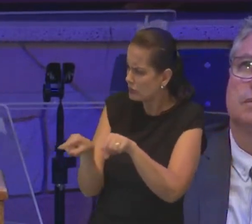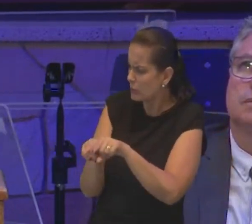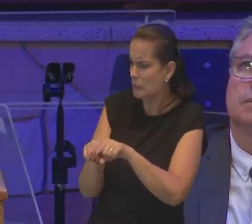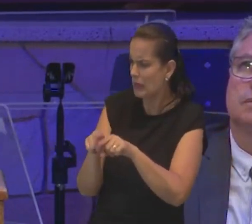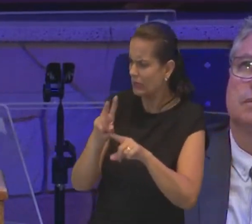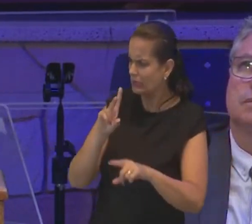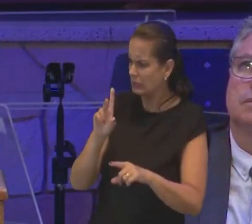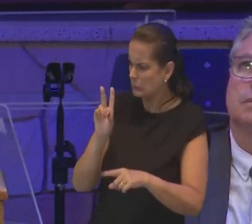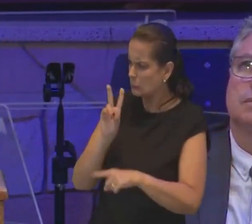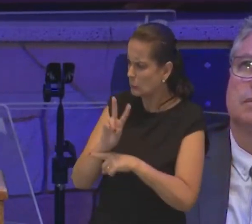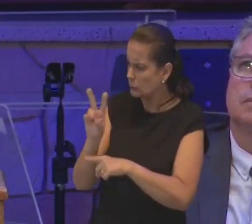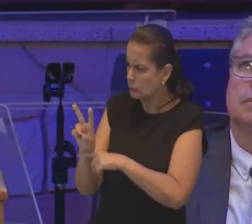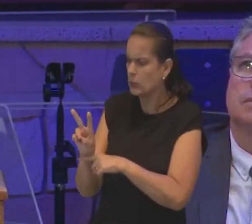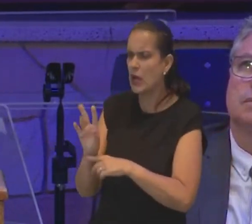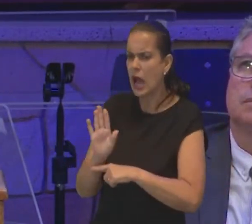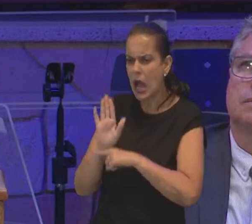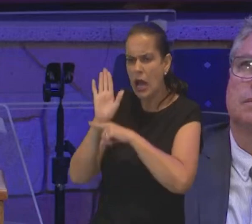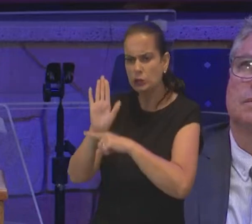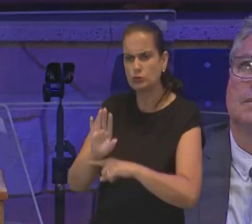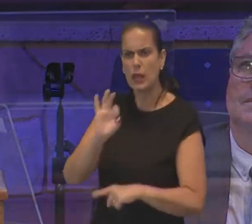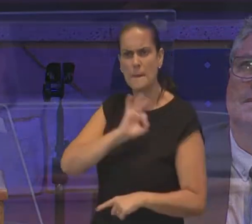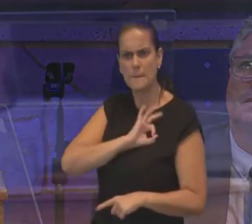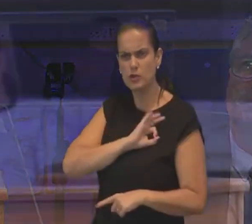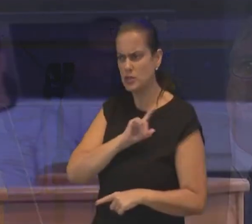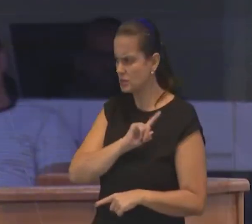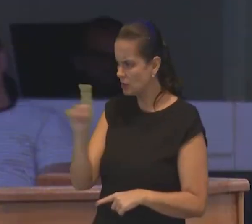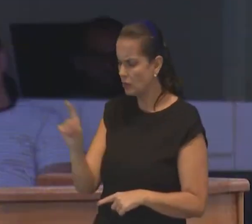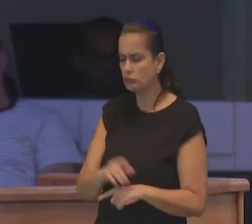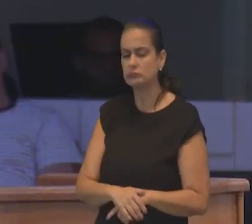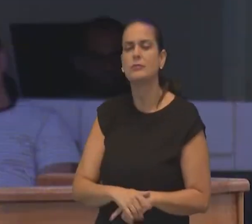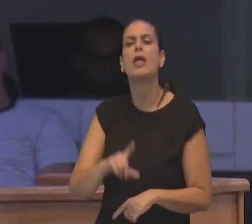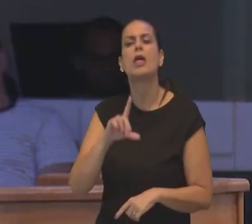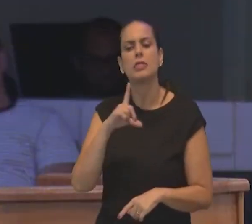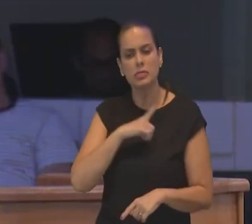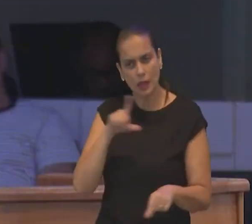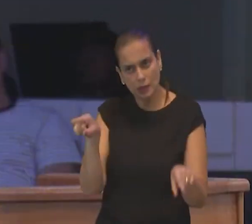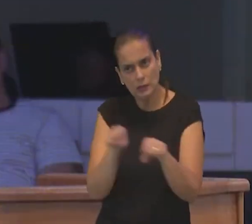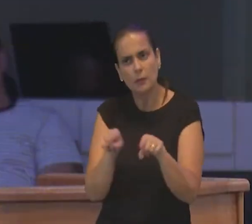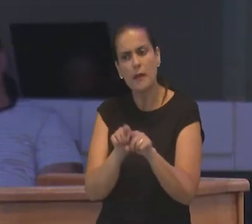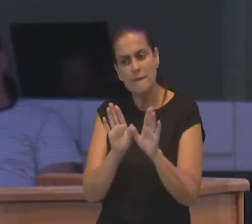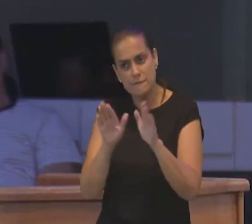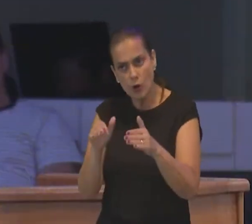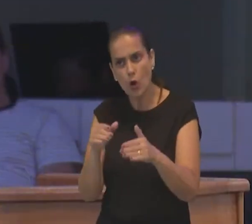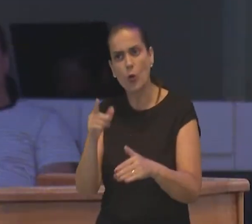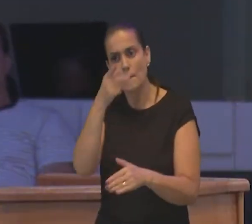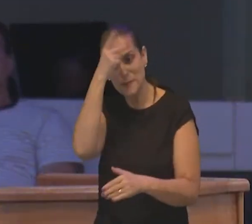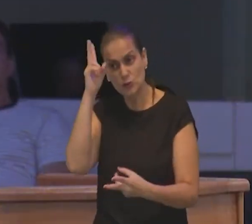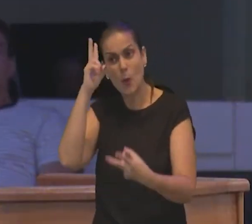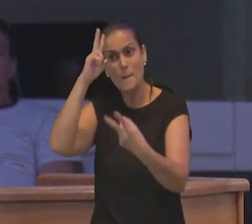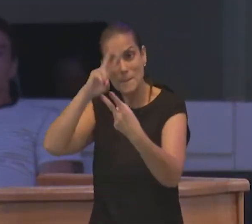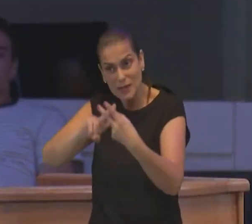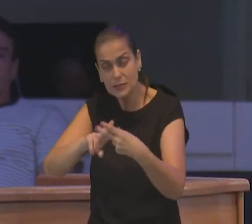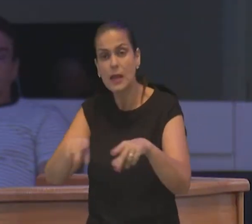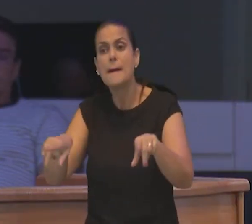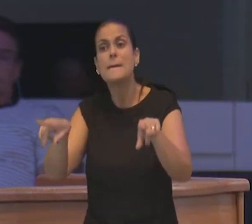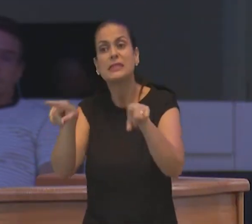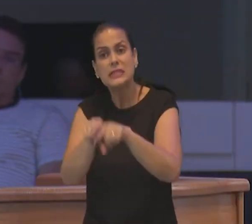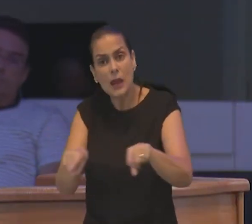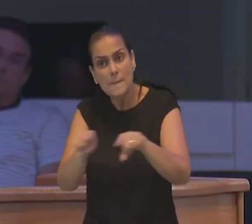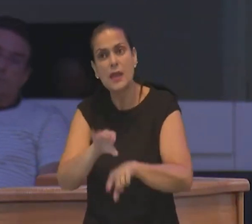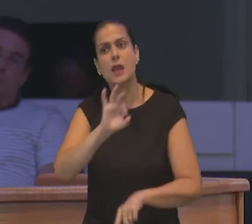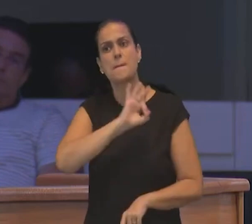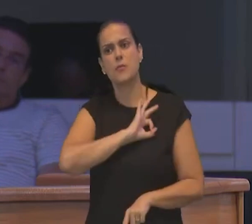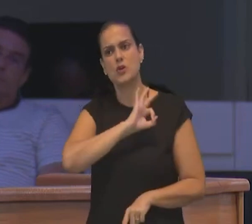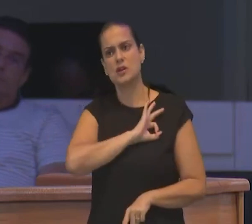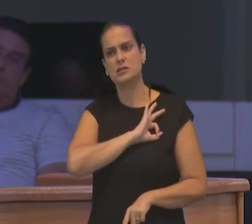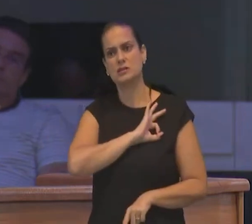Se temos também. A gente não fica só no preso, a gente atende o policial penal, a gente atende